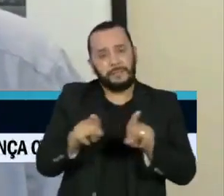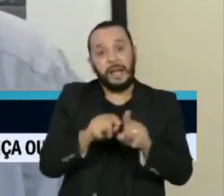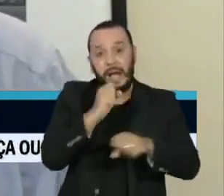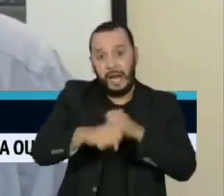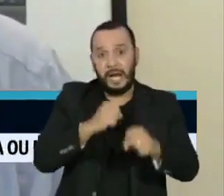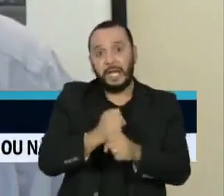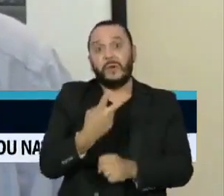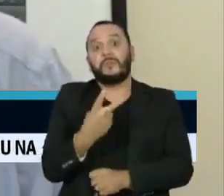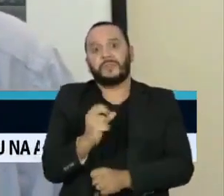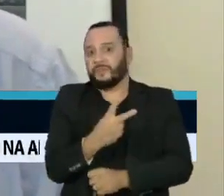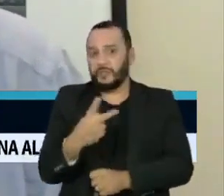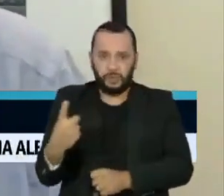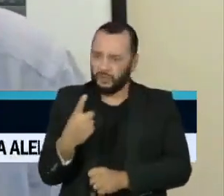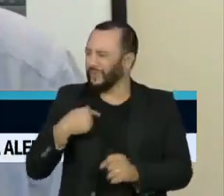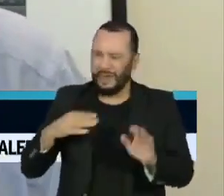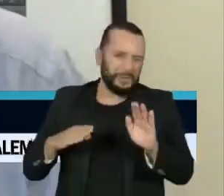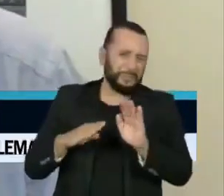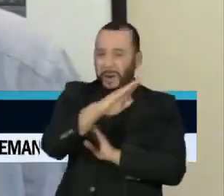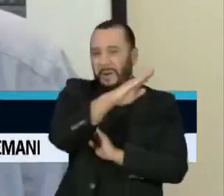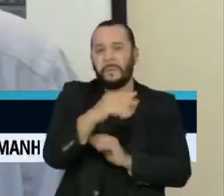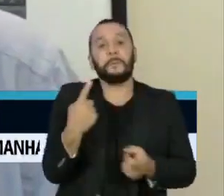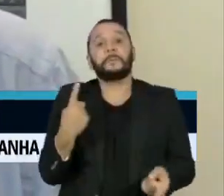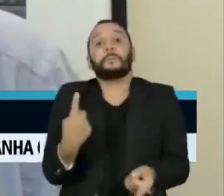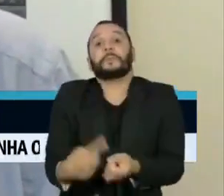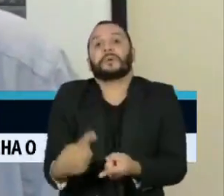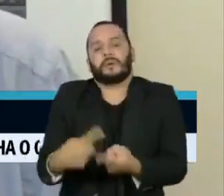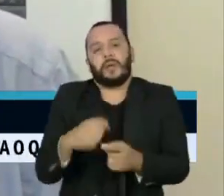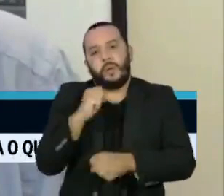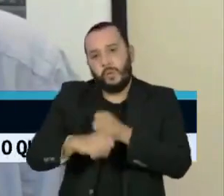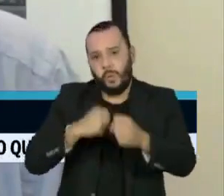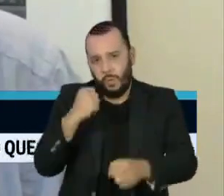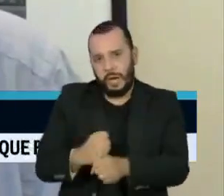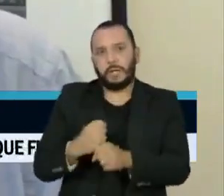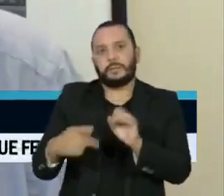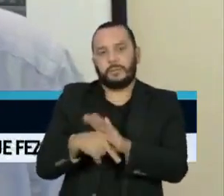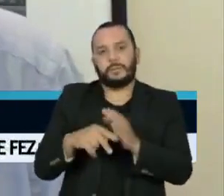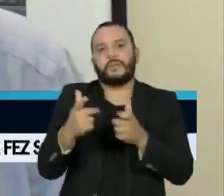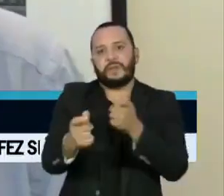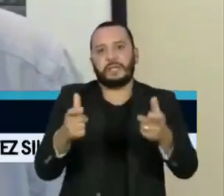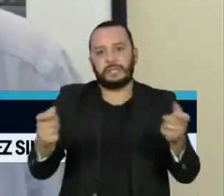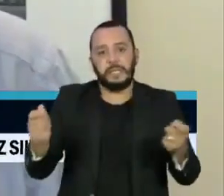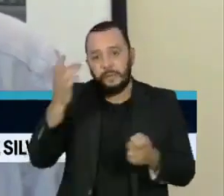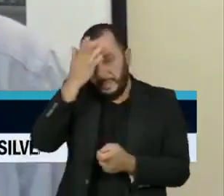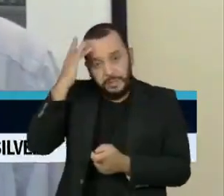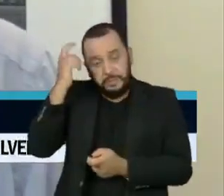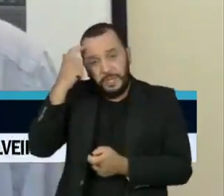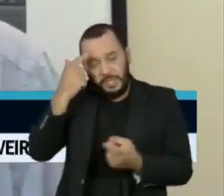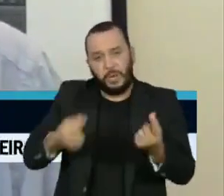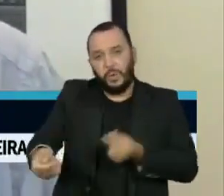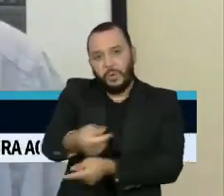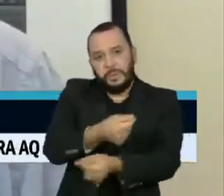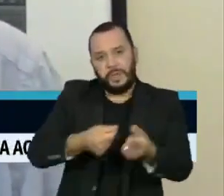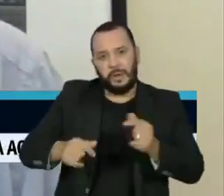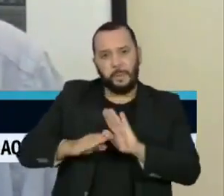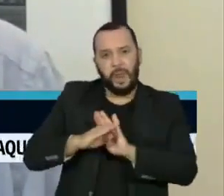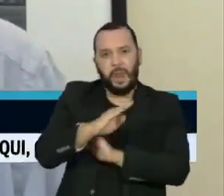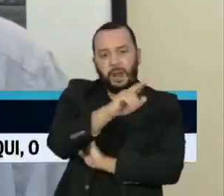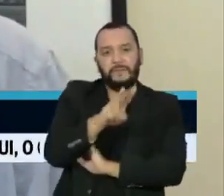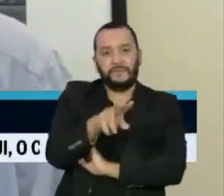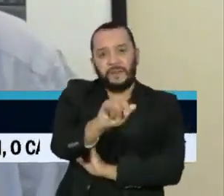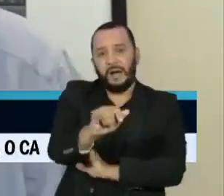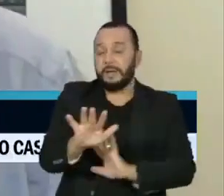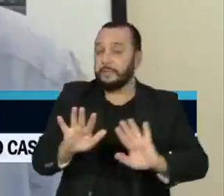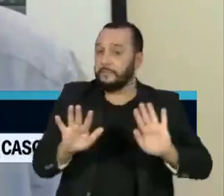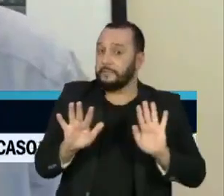ano das vacinas, todo mundo está contando com uma retomada do crescimento econômico, né? E também você está com um frio,